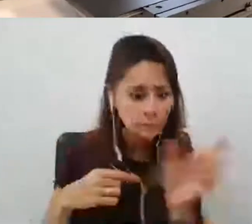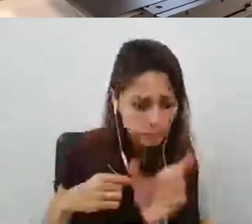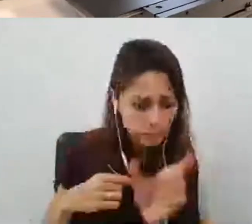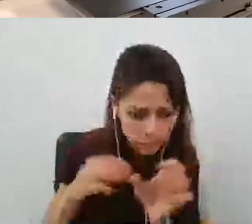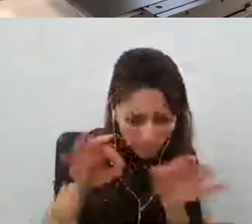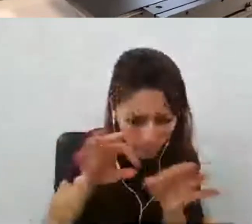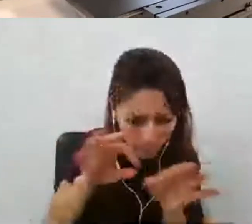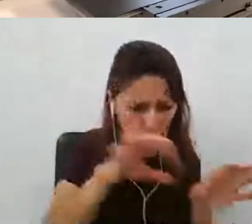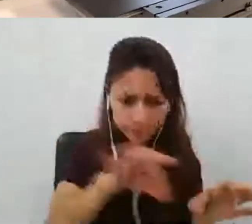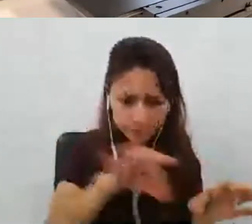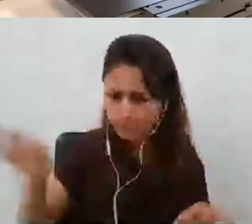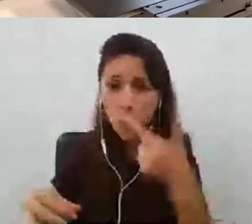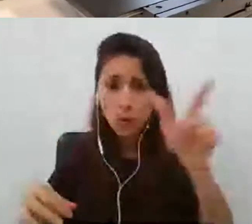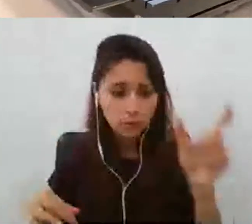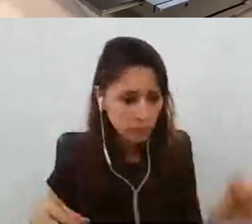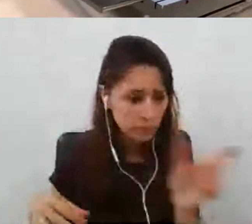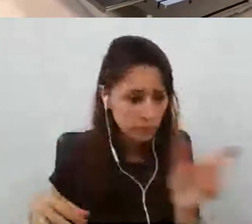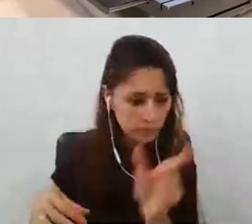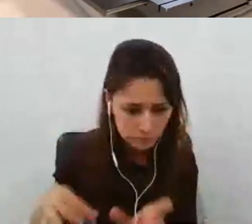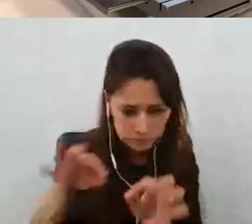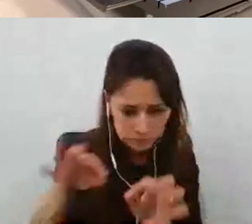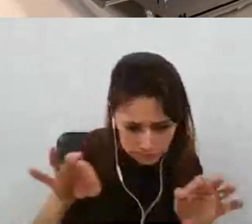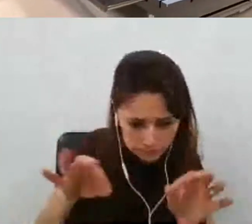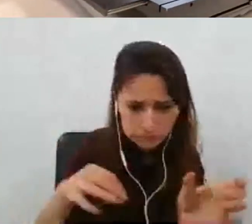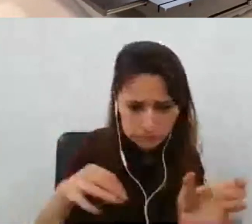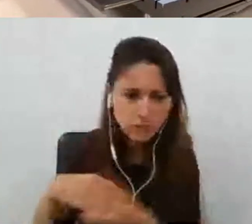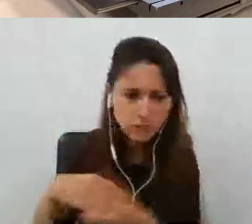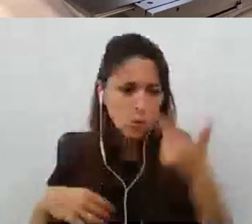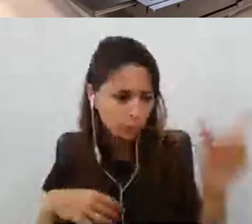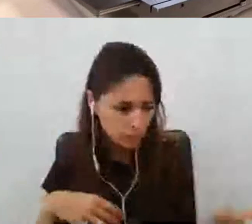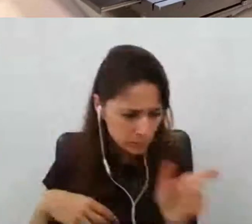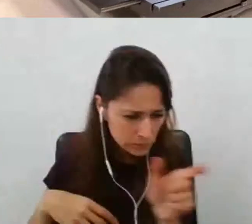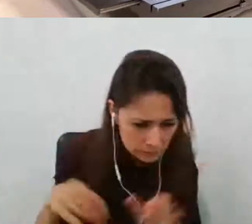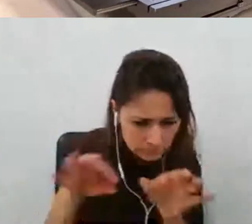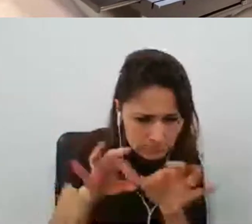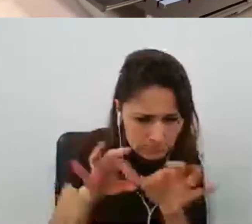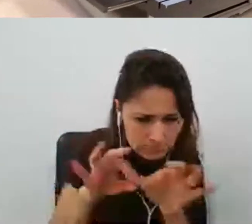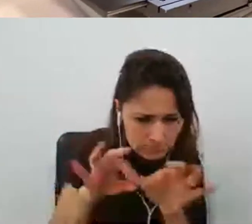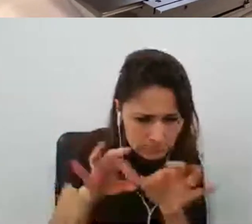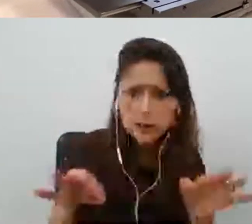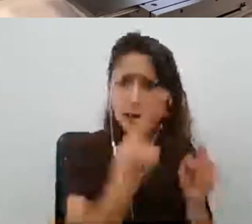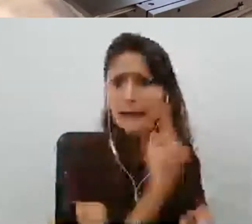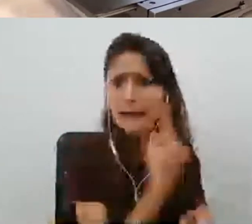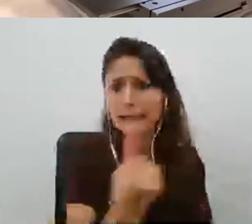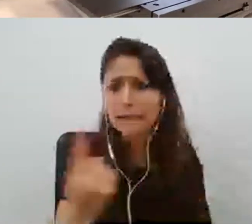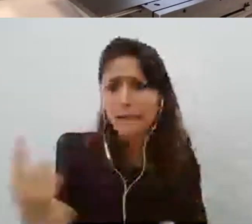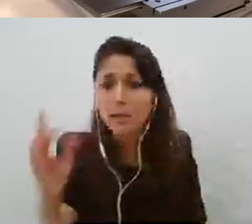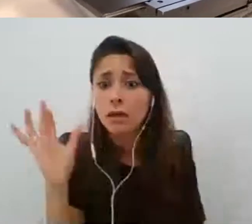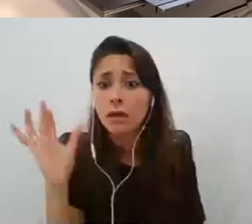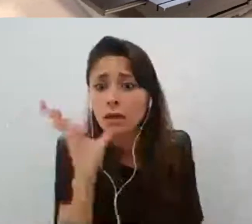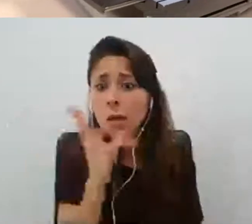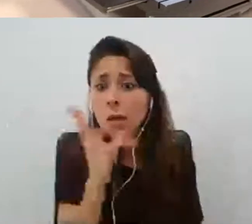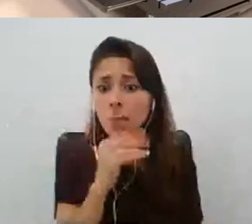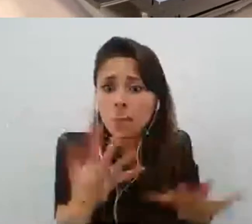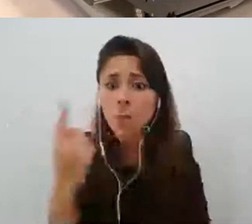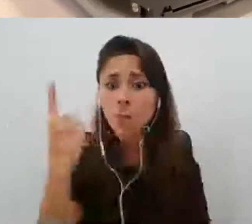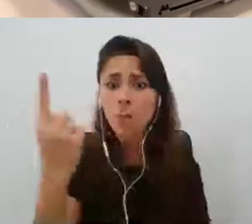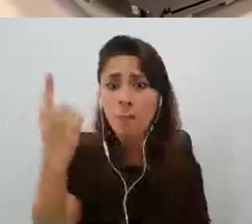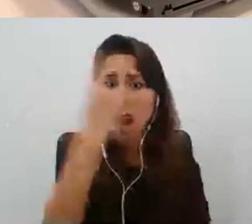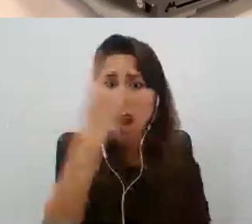e tínhamos que tirar e fazer novamente todo o processo. Levávamos aproximadamente 1 hora para fazer um processo de